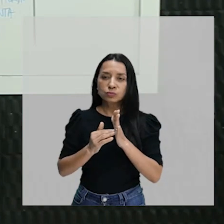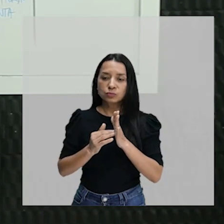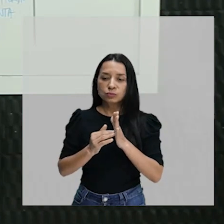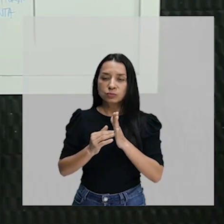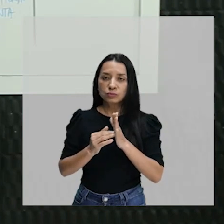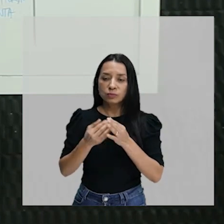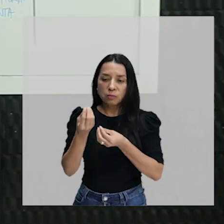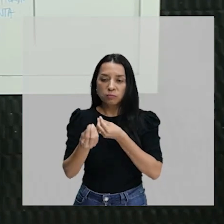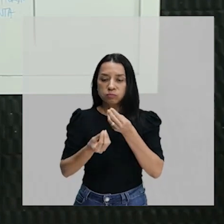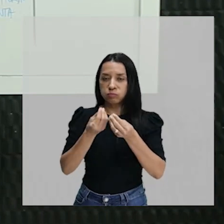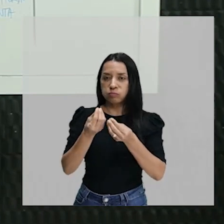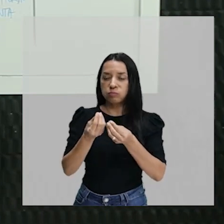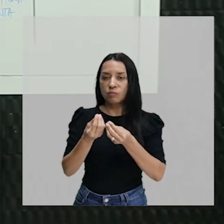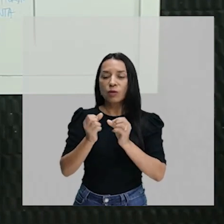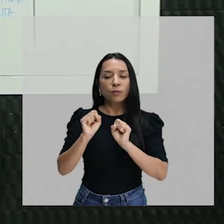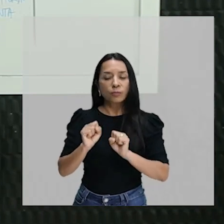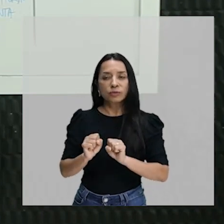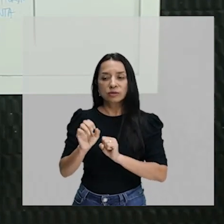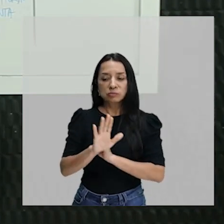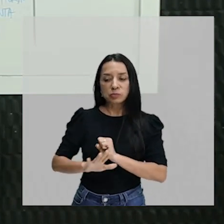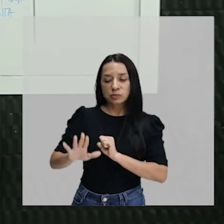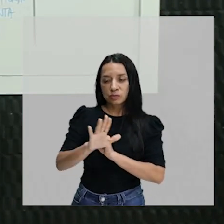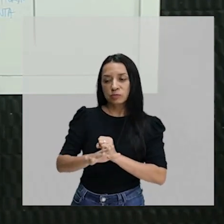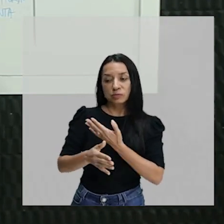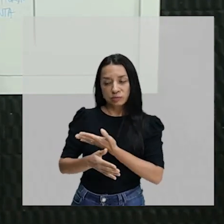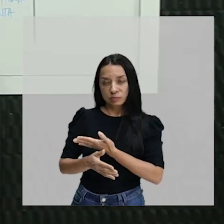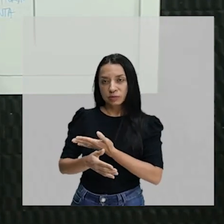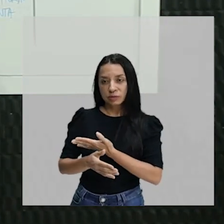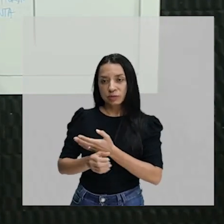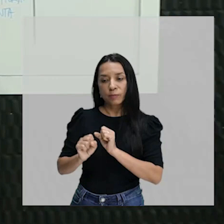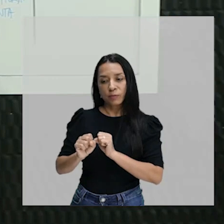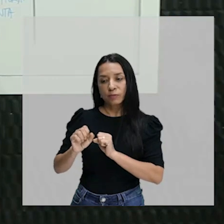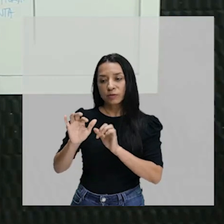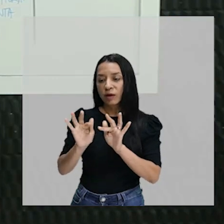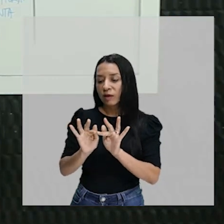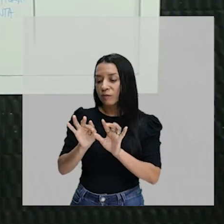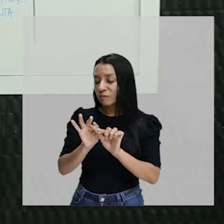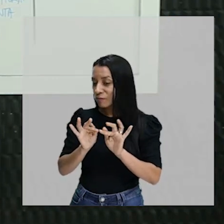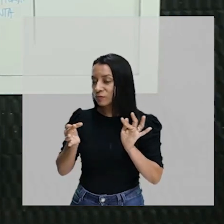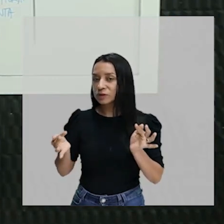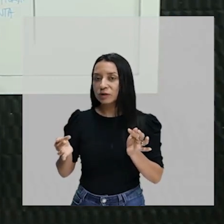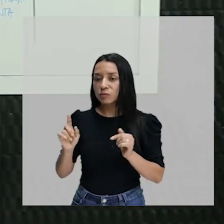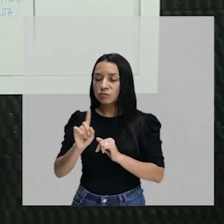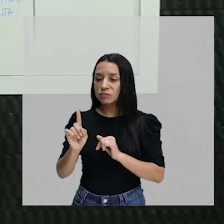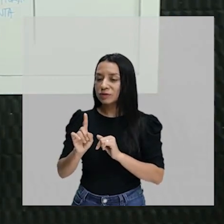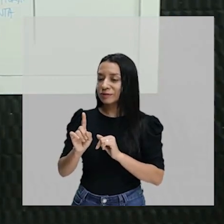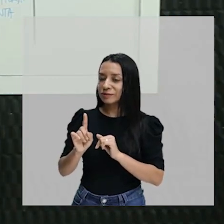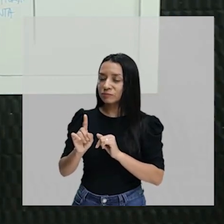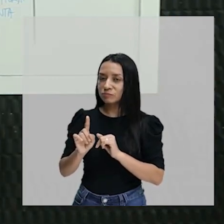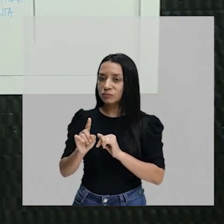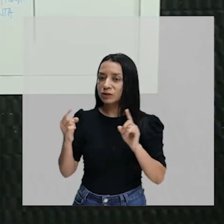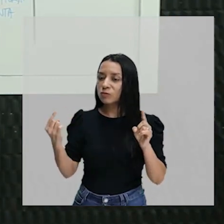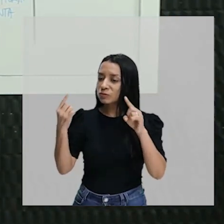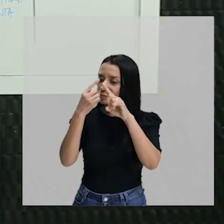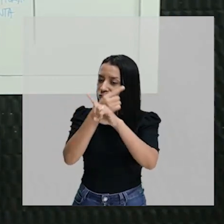proporcional tá então poderia uma situação dessa pode ser um problema de função e não de regra de três e não